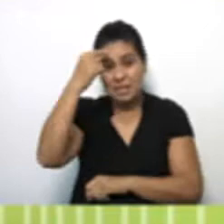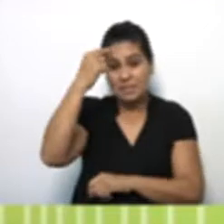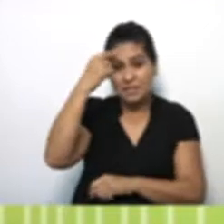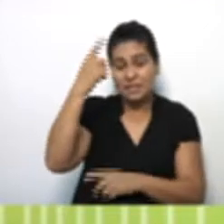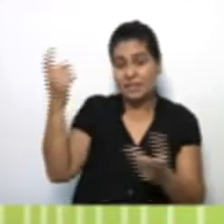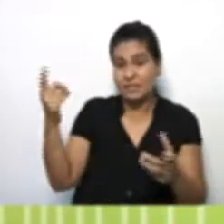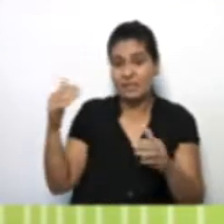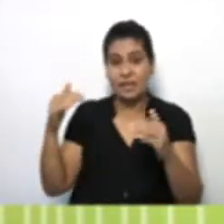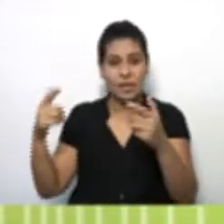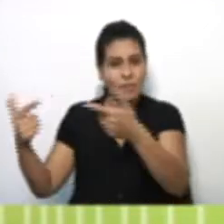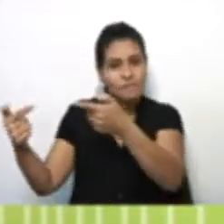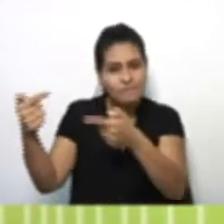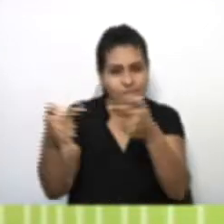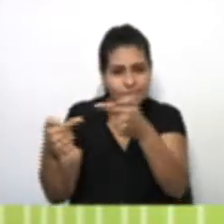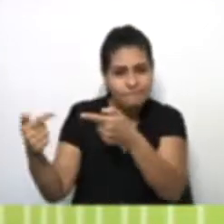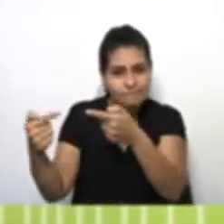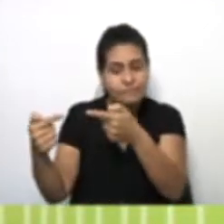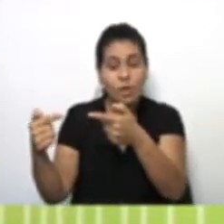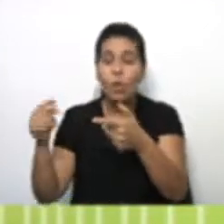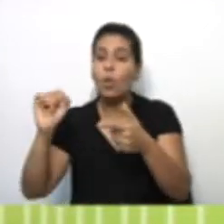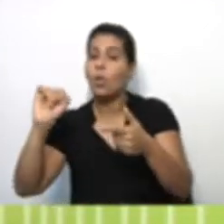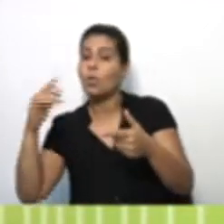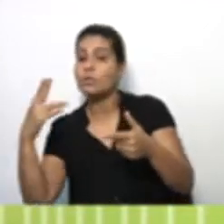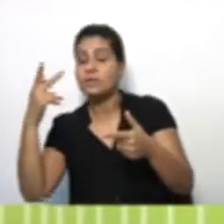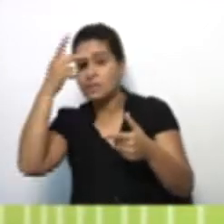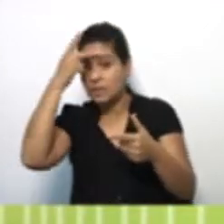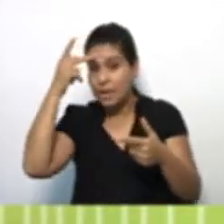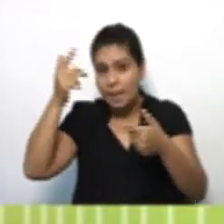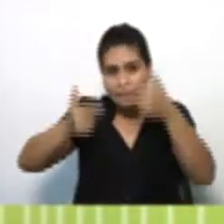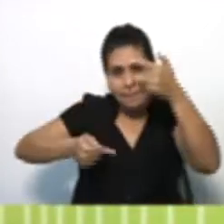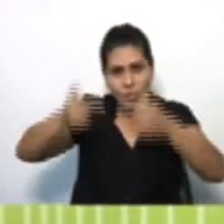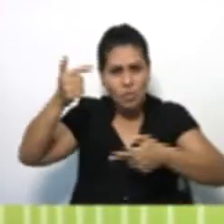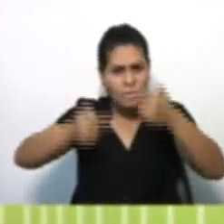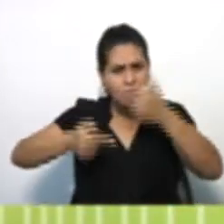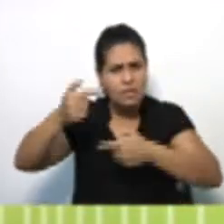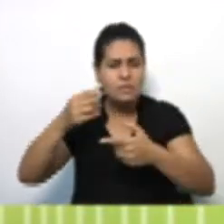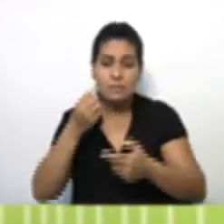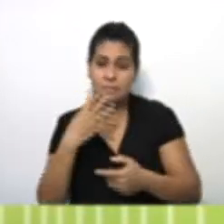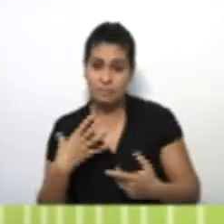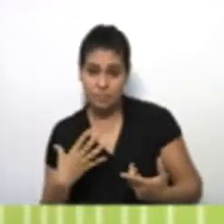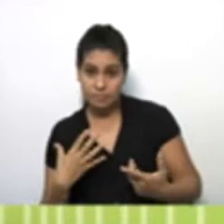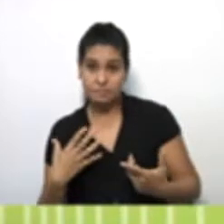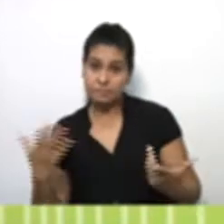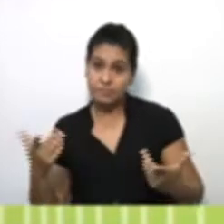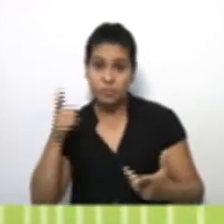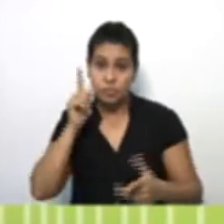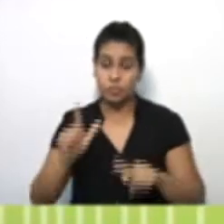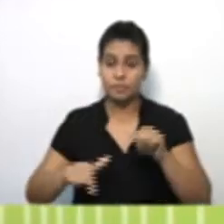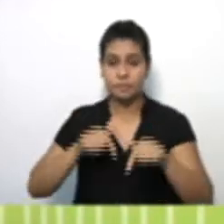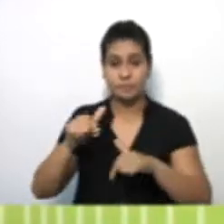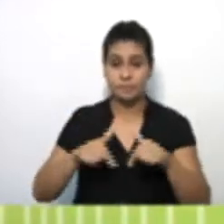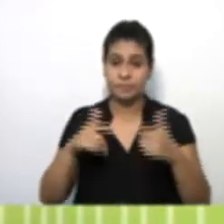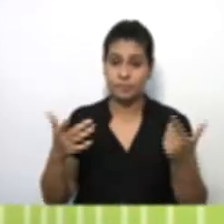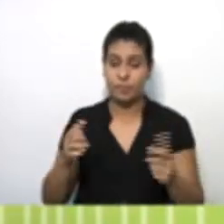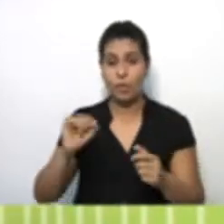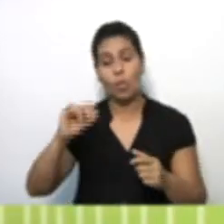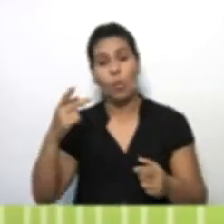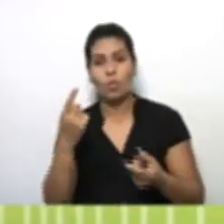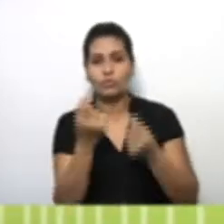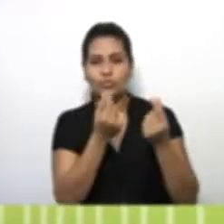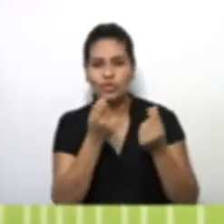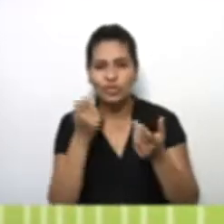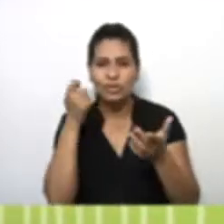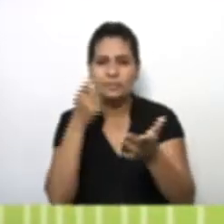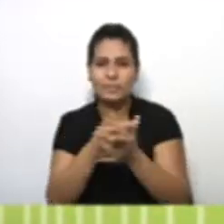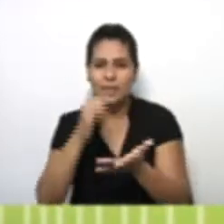tem concorrentes muito fortes, você tem que analisar se a política tá boa para você conseguir trabalhar isso, se os tributos, se